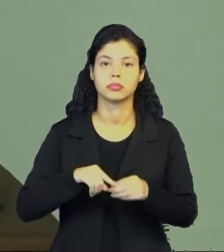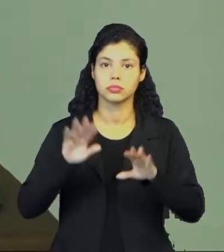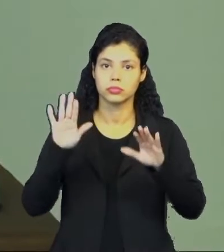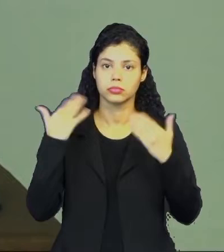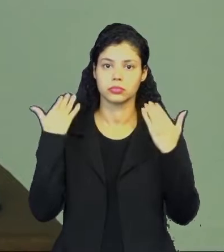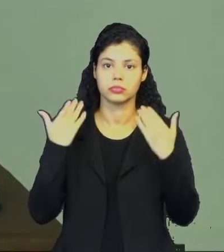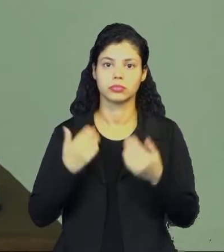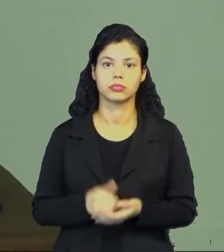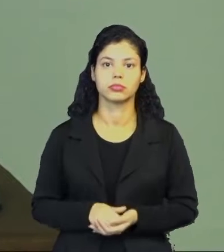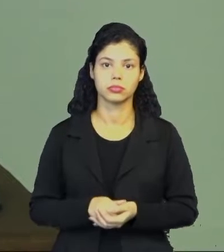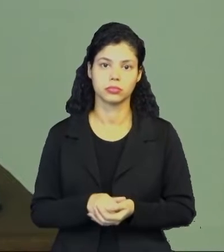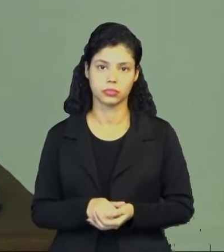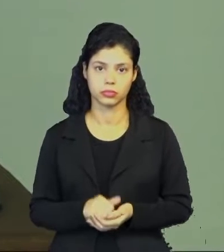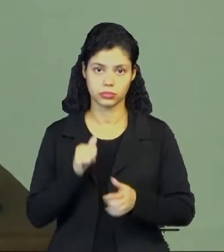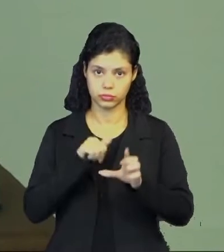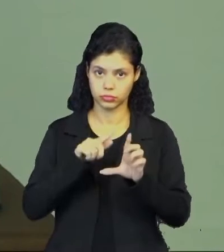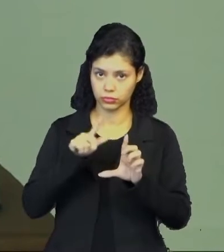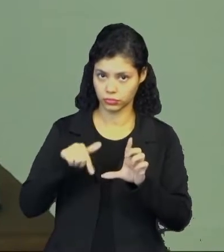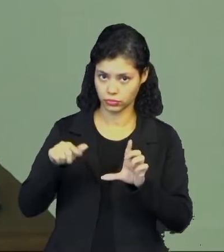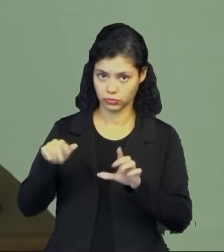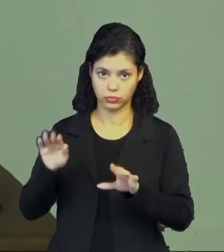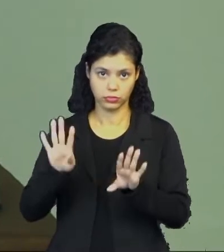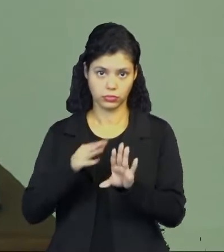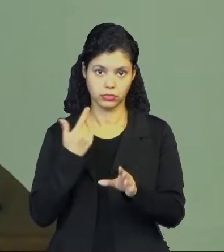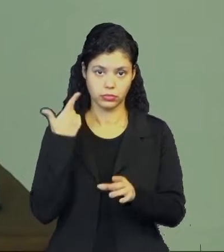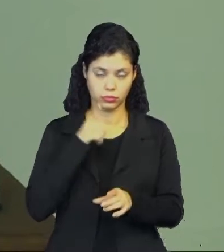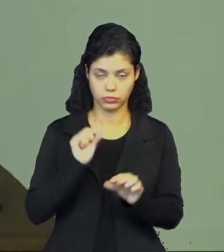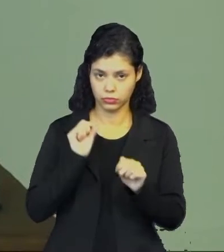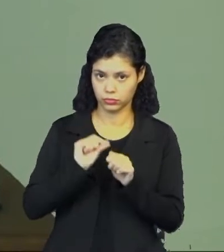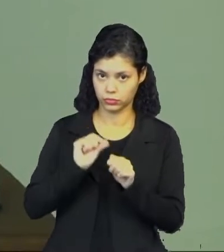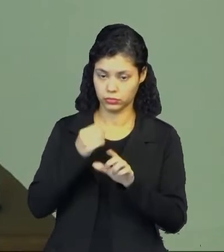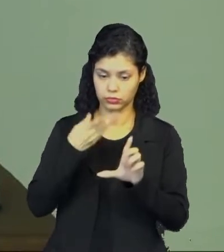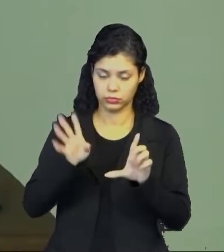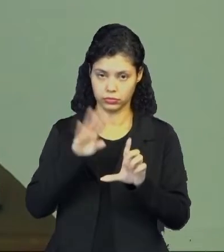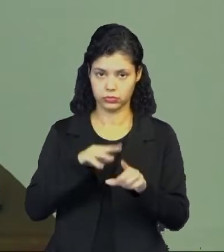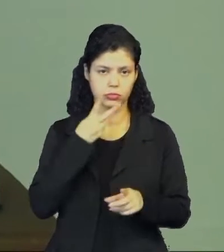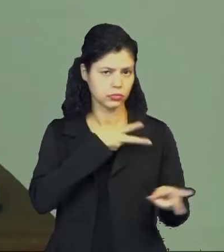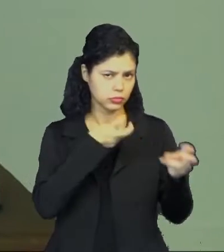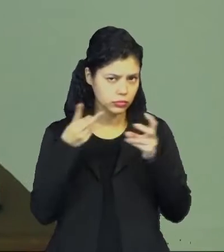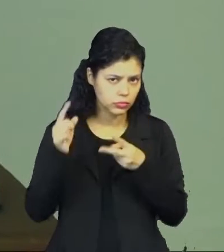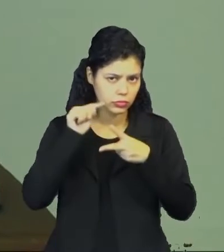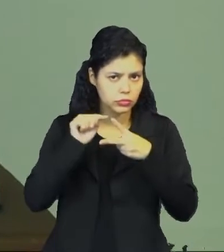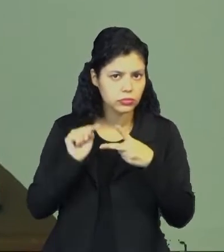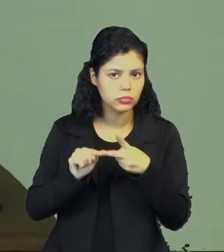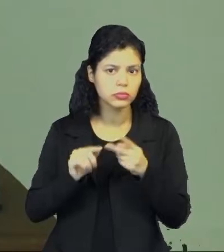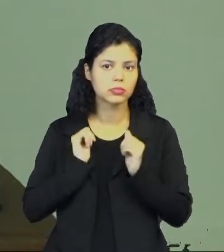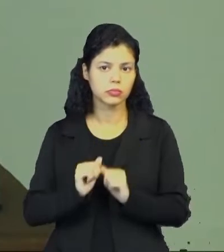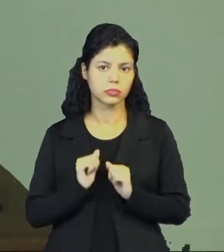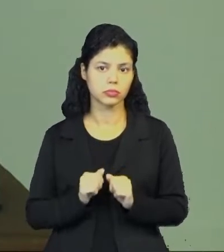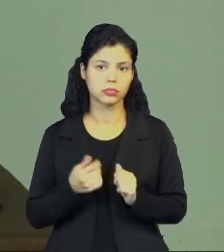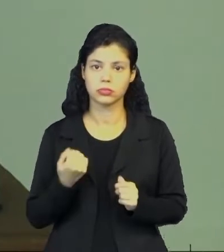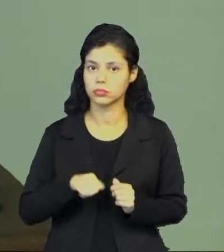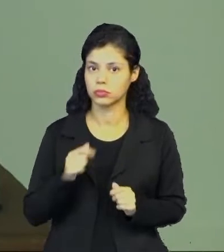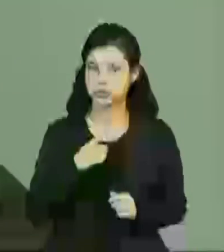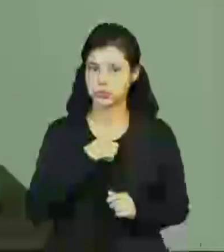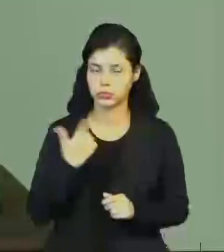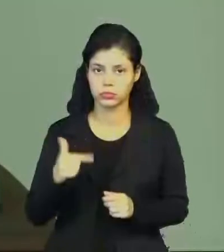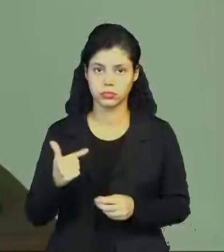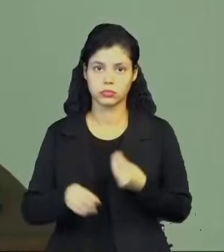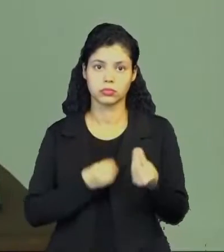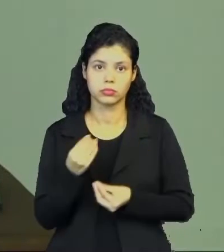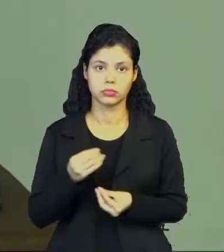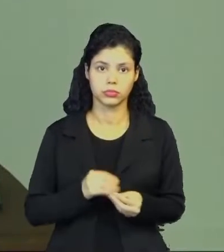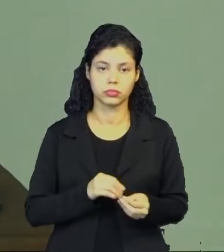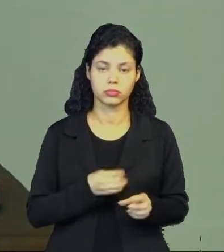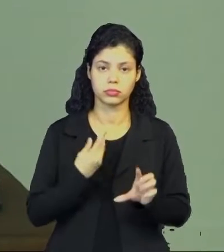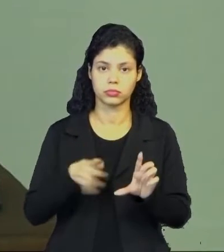comigo. Do gráfico eu faço uma tabela e da tabela eu consigo fazer esse gráfico. Vocês perceberam? Então, você não tem como se aperrear. Se a professora